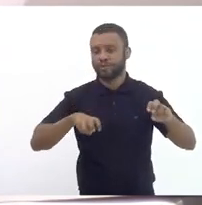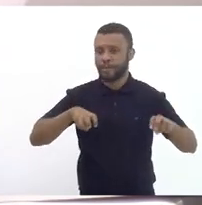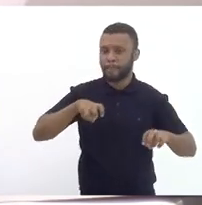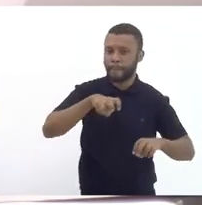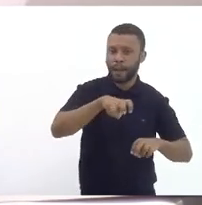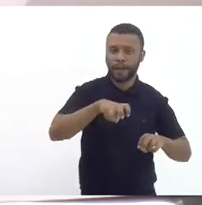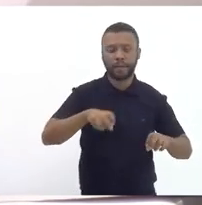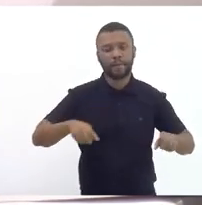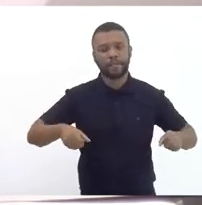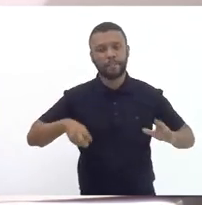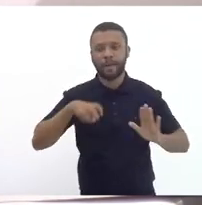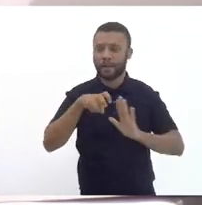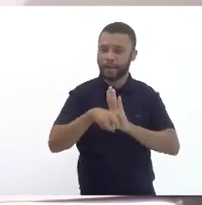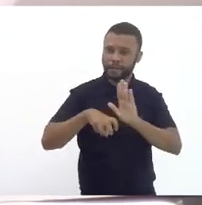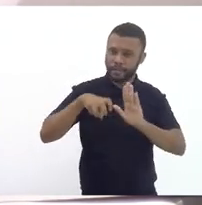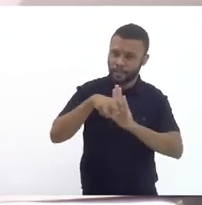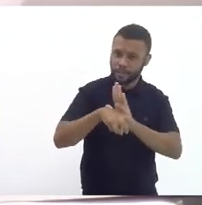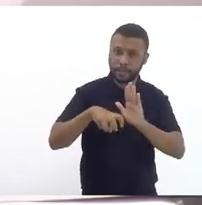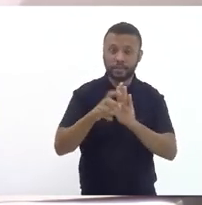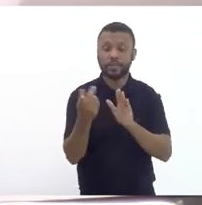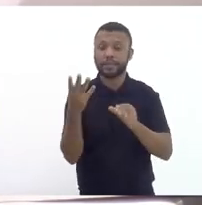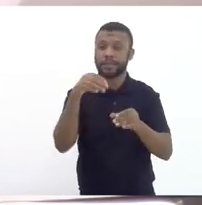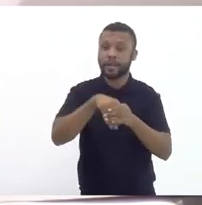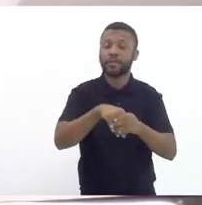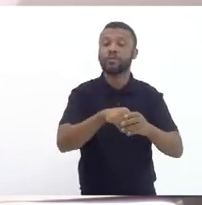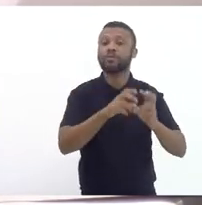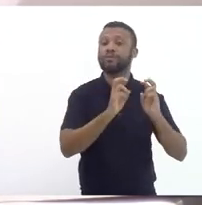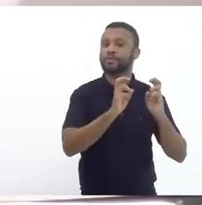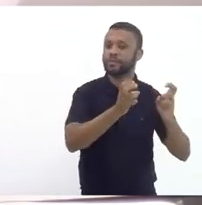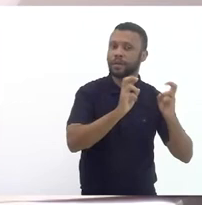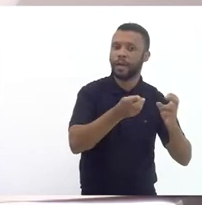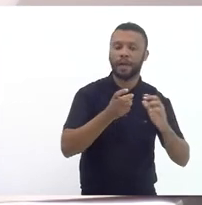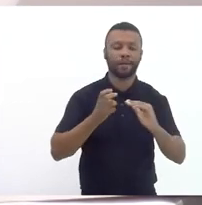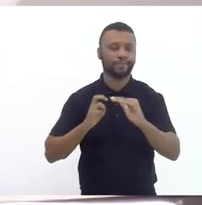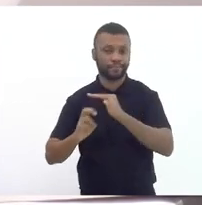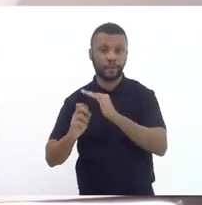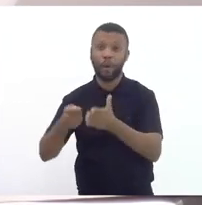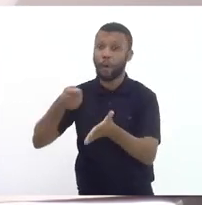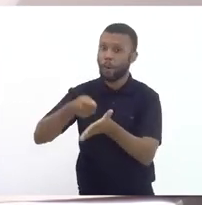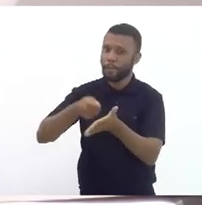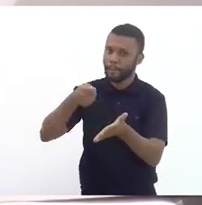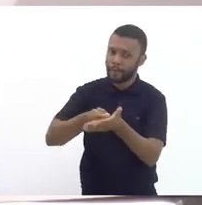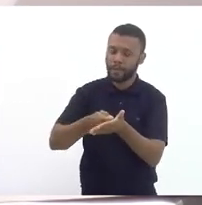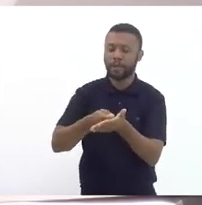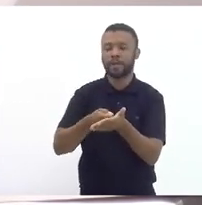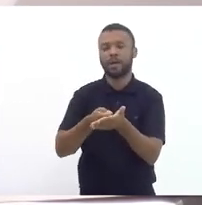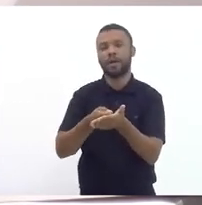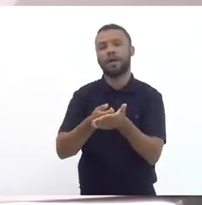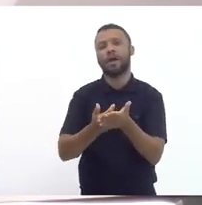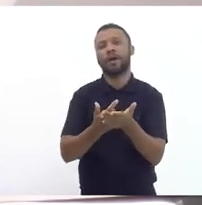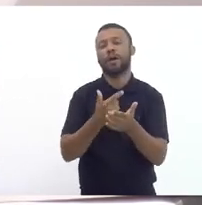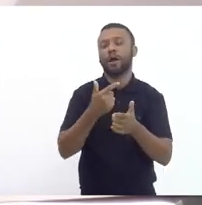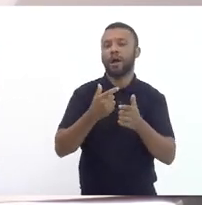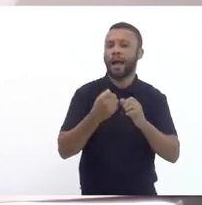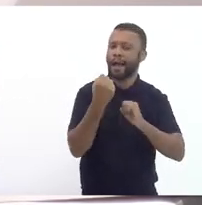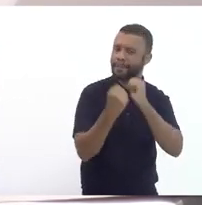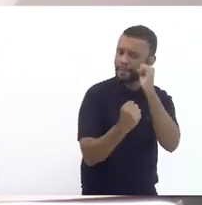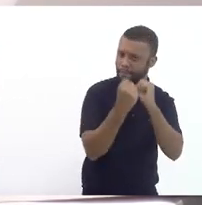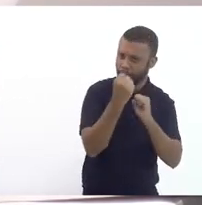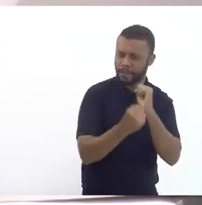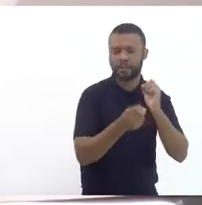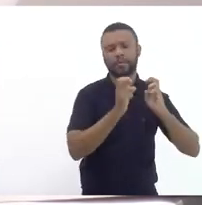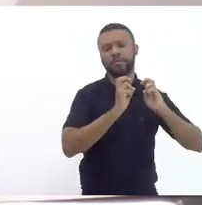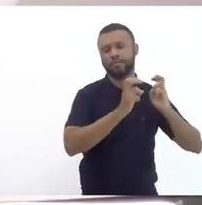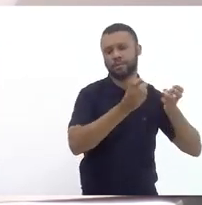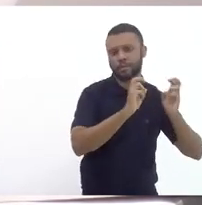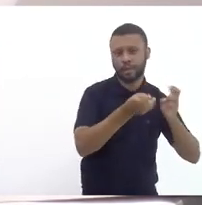nos modais de transporte ferroviário do Estado de Janeiro. Obriga as operadoras de modais de transporte ferroviário, de trens, metrô do Estado de Janeiro,